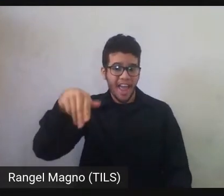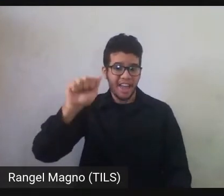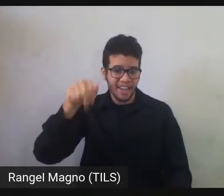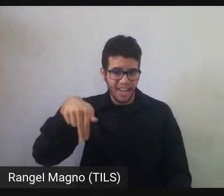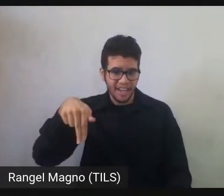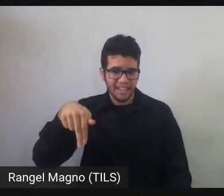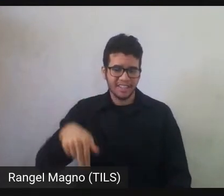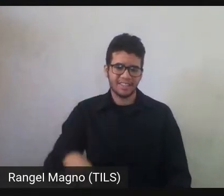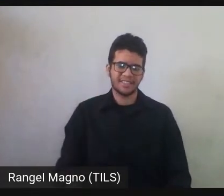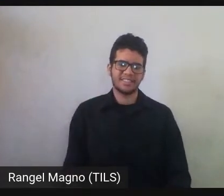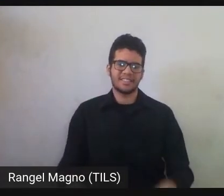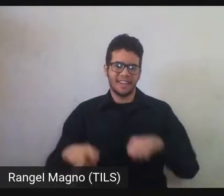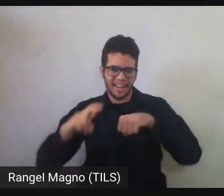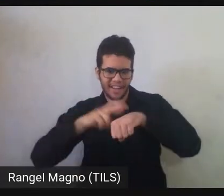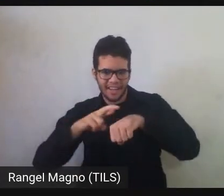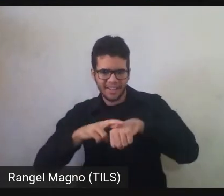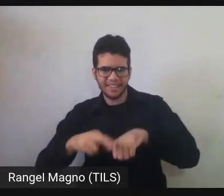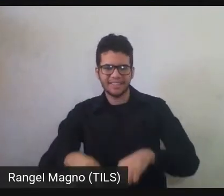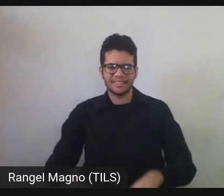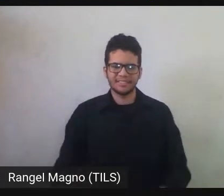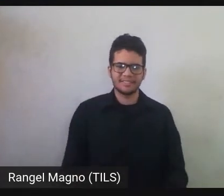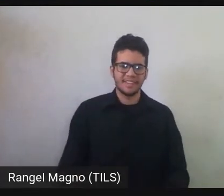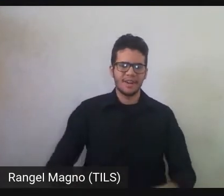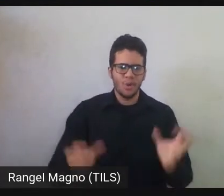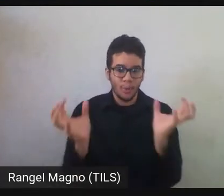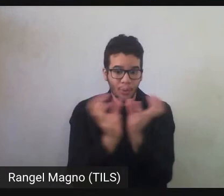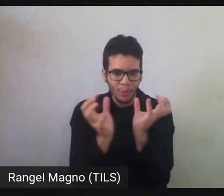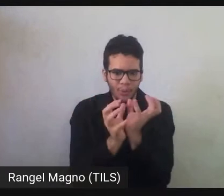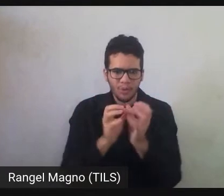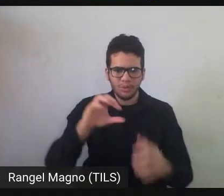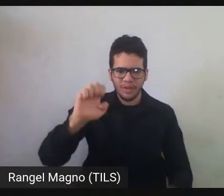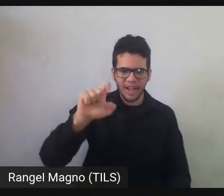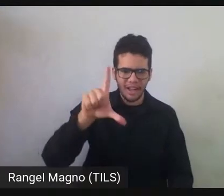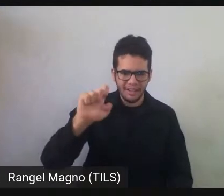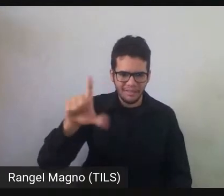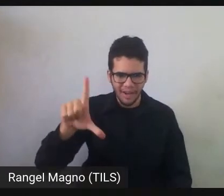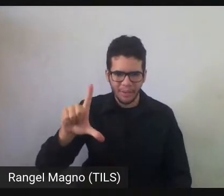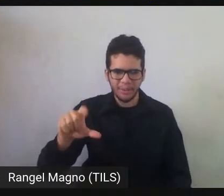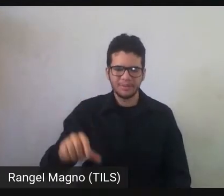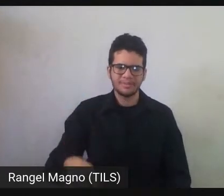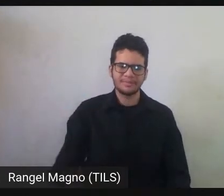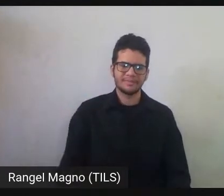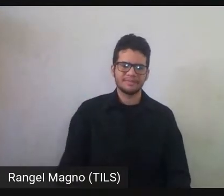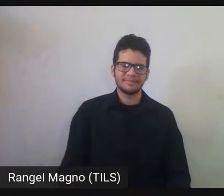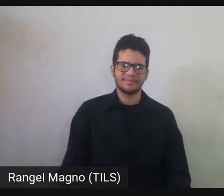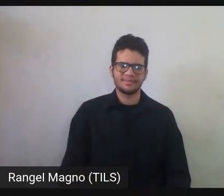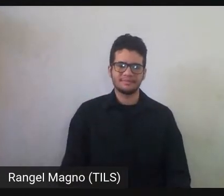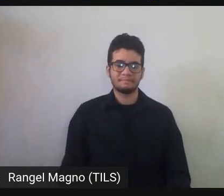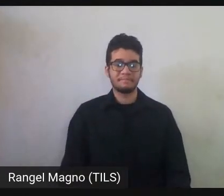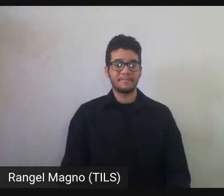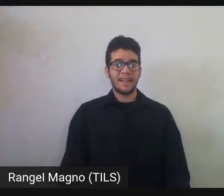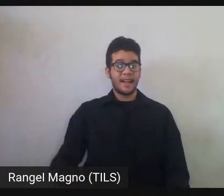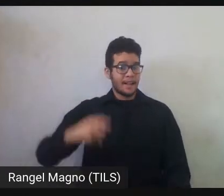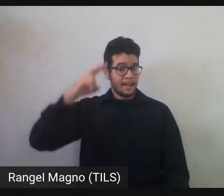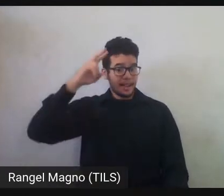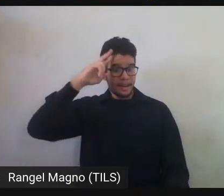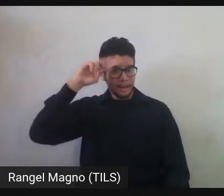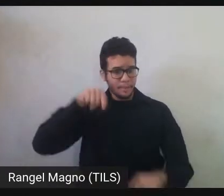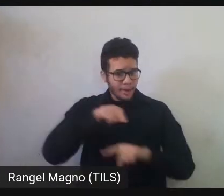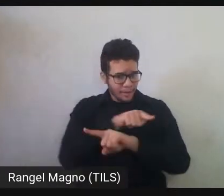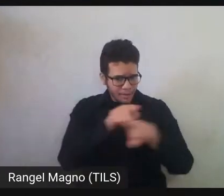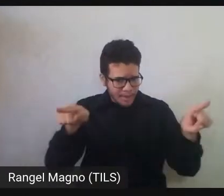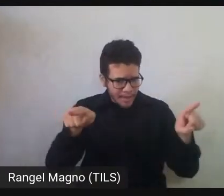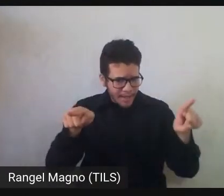de toda a comissão organizadora da Evel por fim eu aproveito também para poder lembrá-los que o